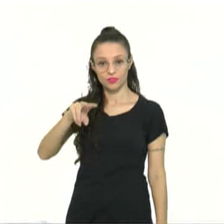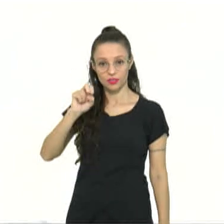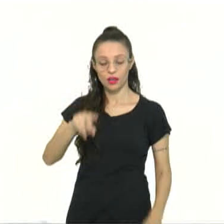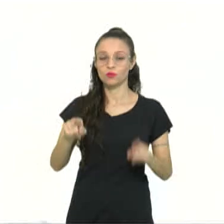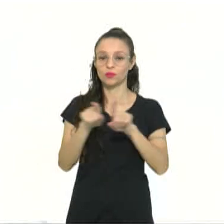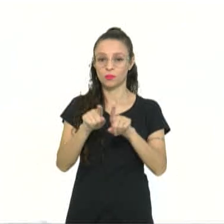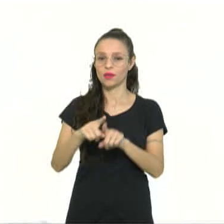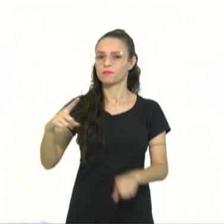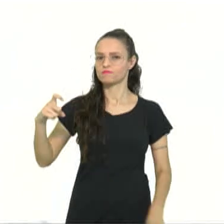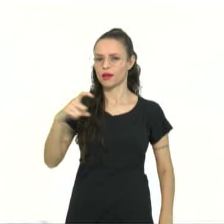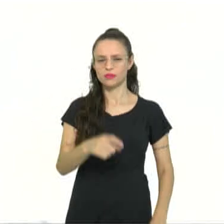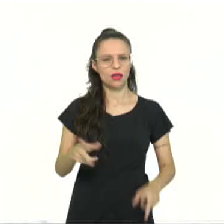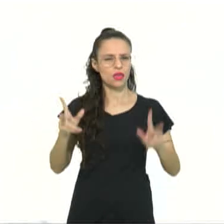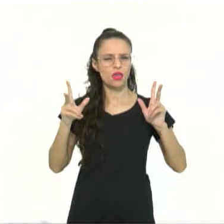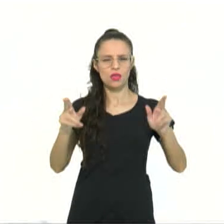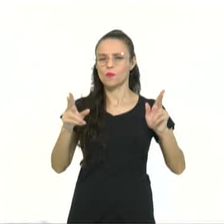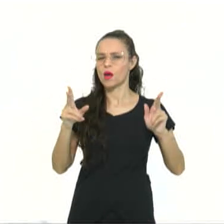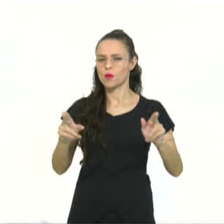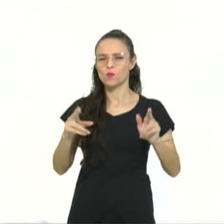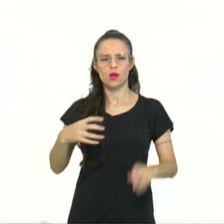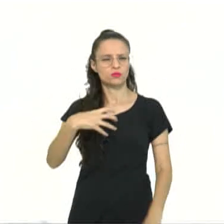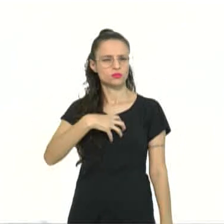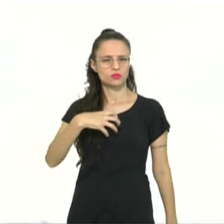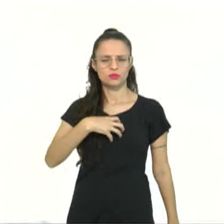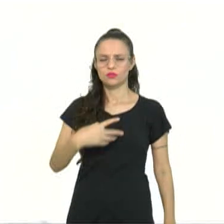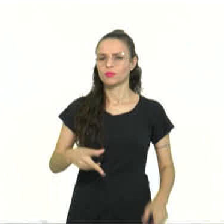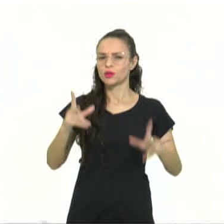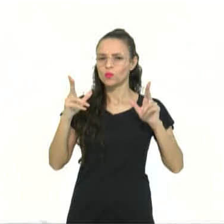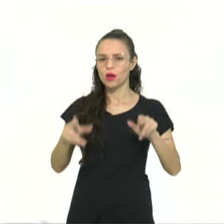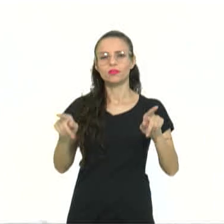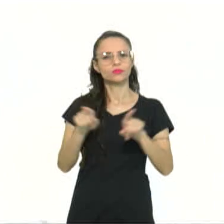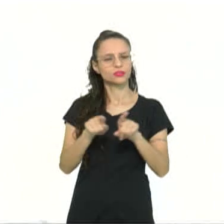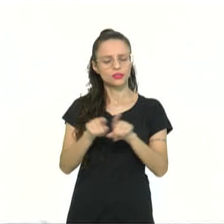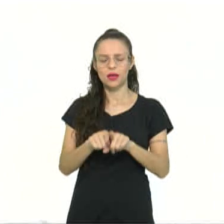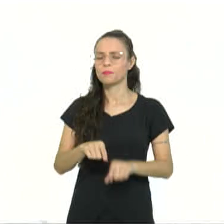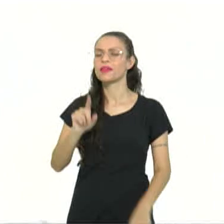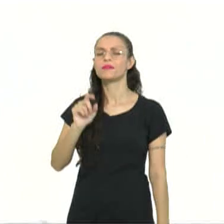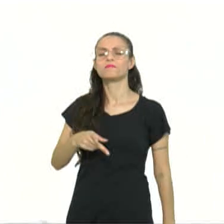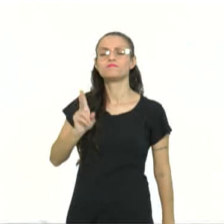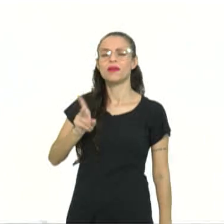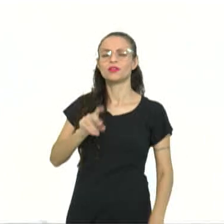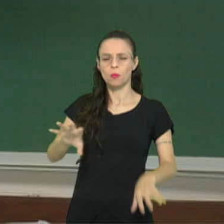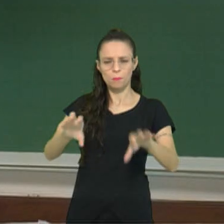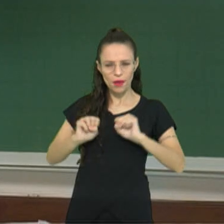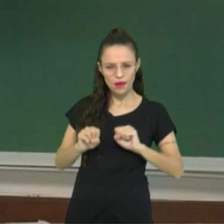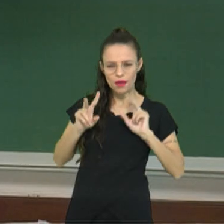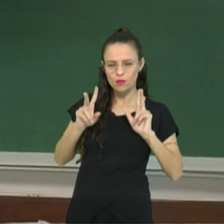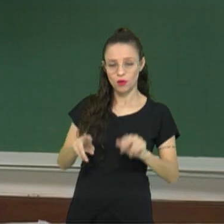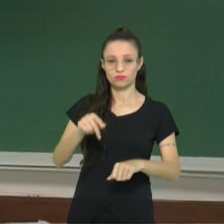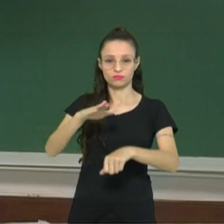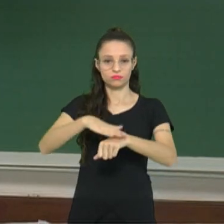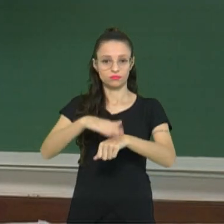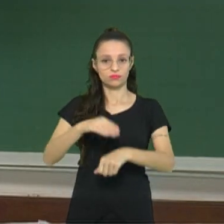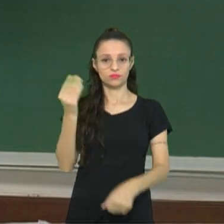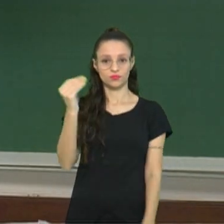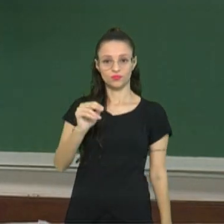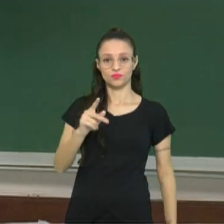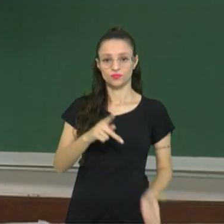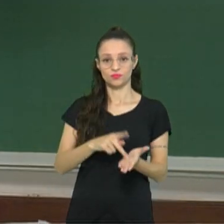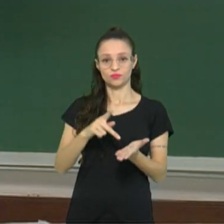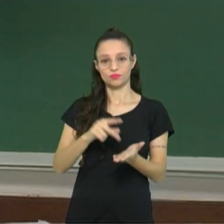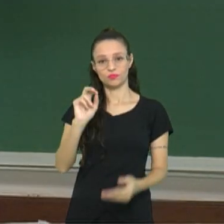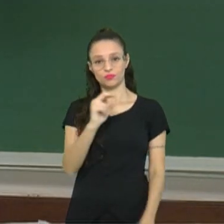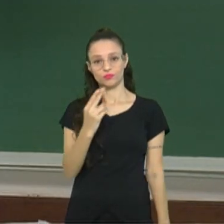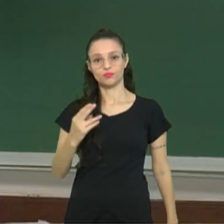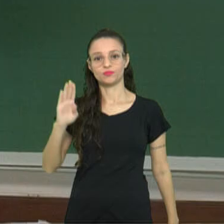bacterianas possuem os mesmos sintomas e gravidades e são provocadas pelo mesmo agente infeccioso. Então você vai marcar verdadeiro ou falso ali.